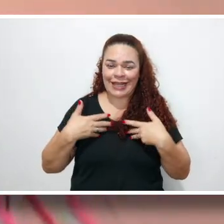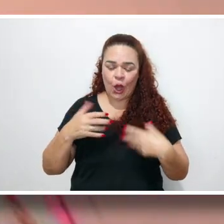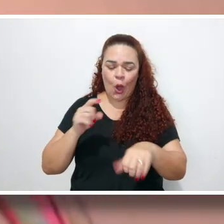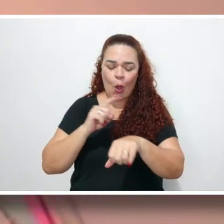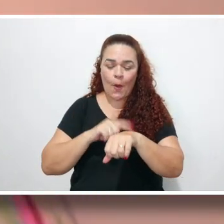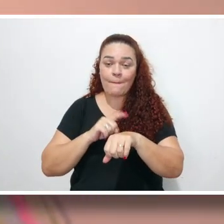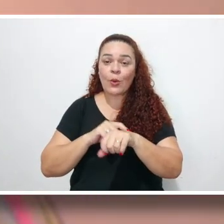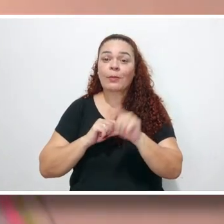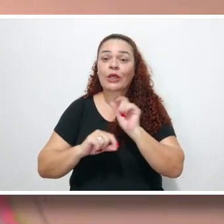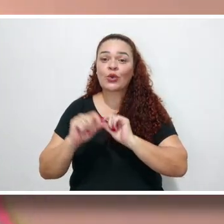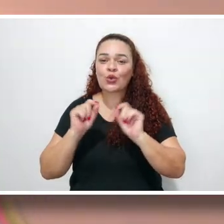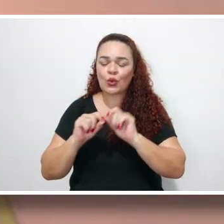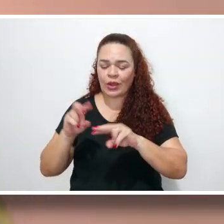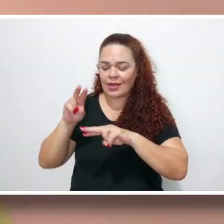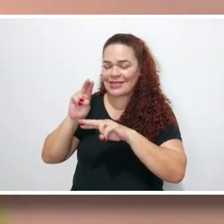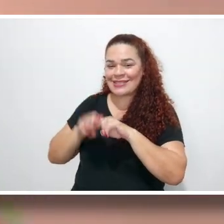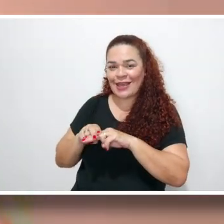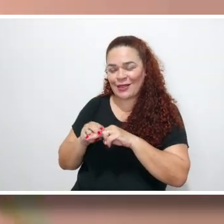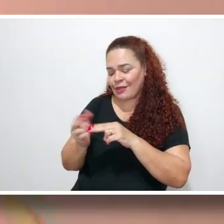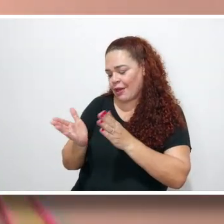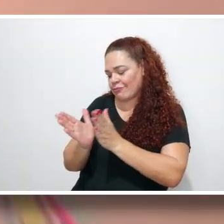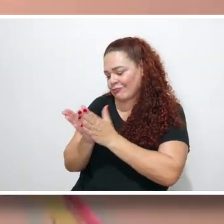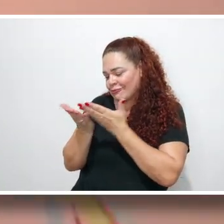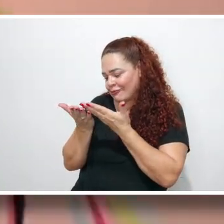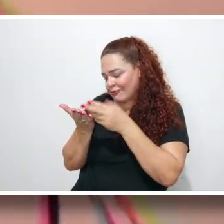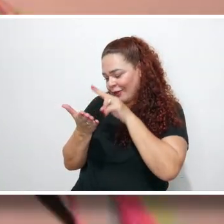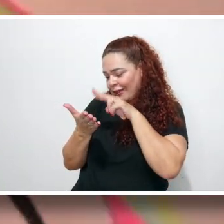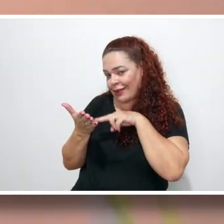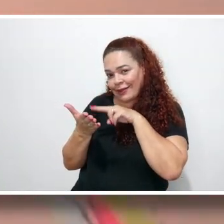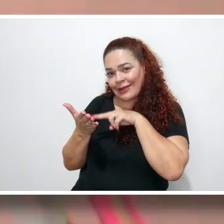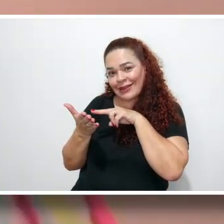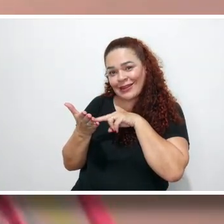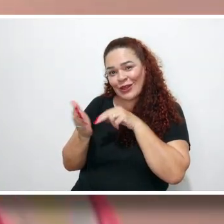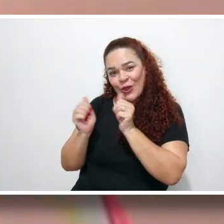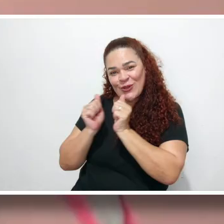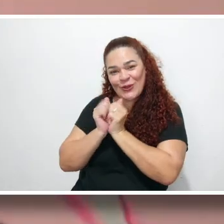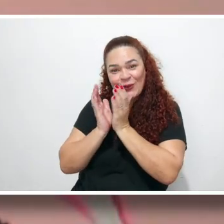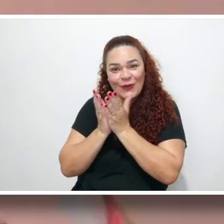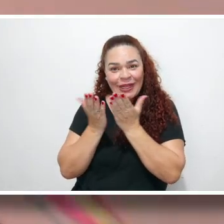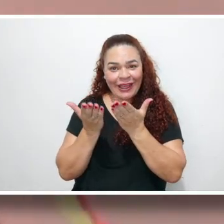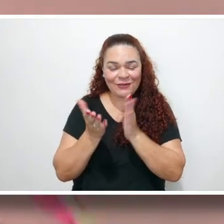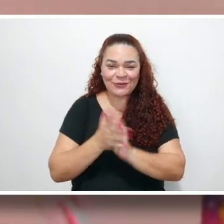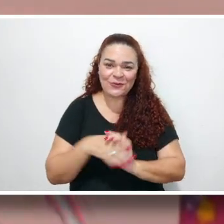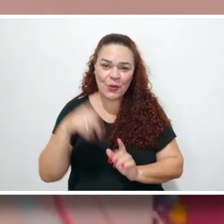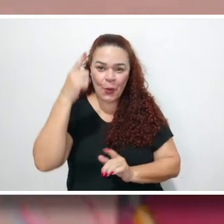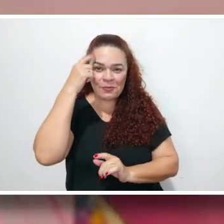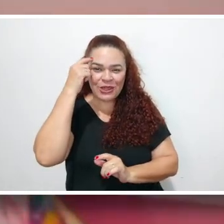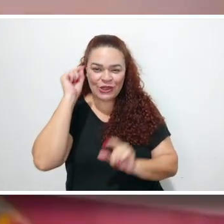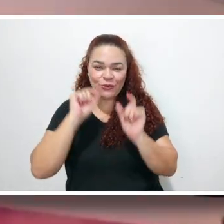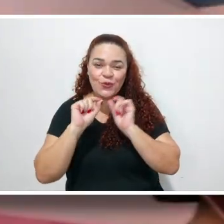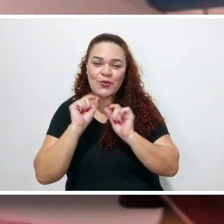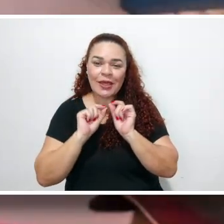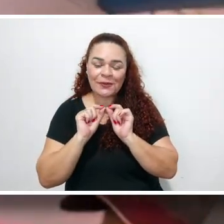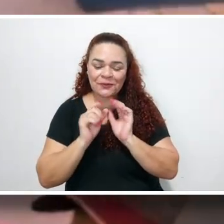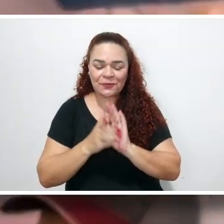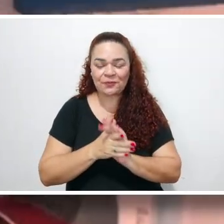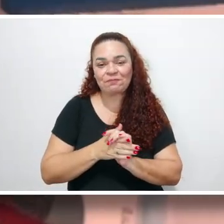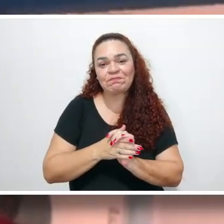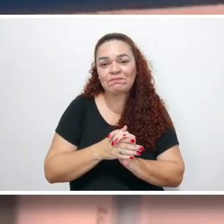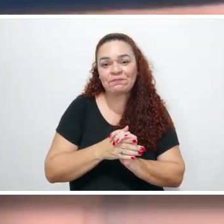de prazer, que seja um momento onde a gente senta para descansar junto com o livro. E a